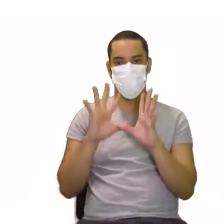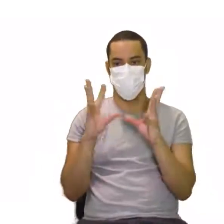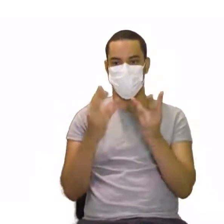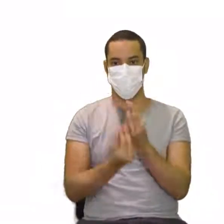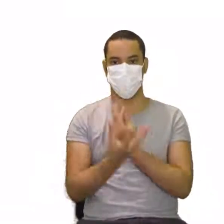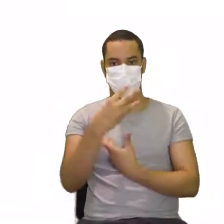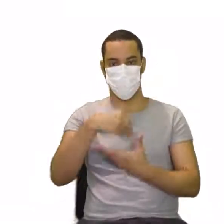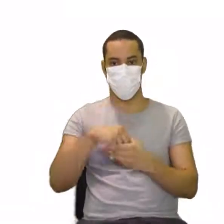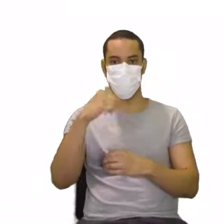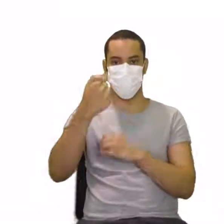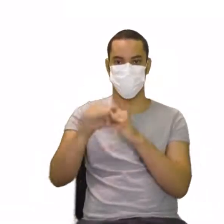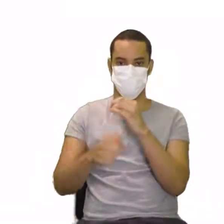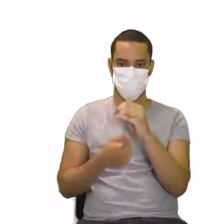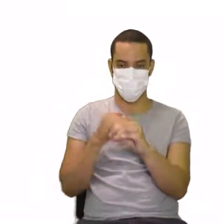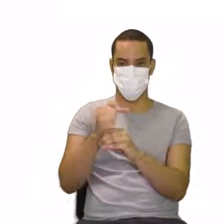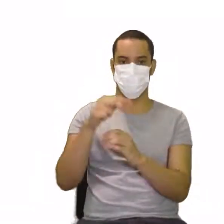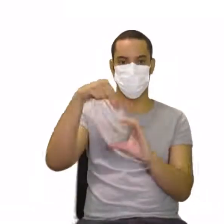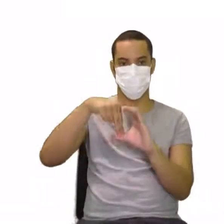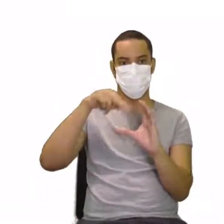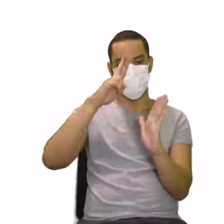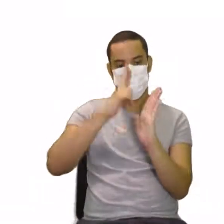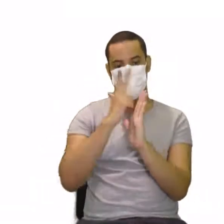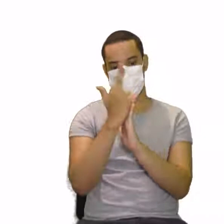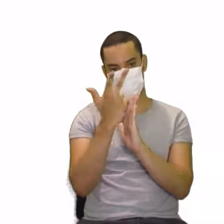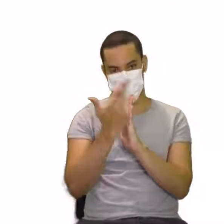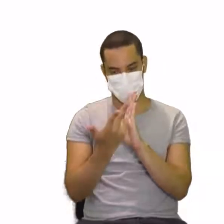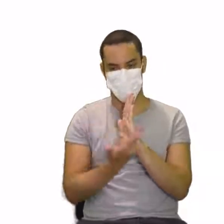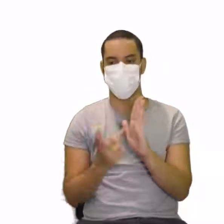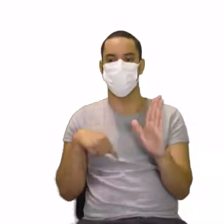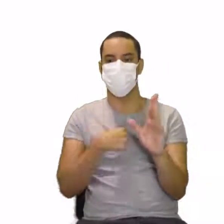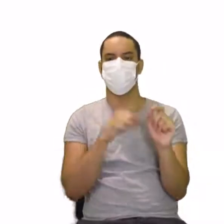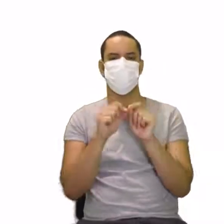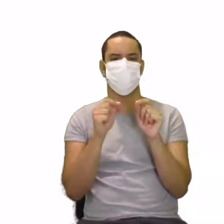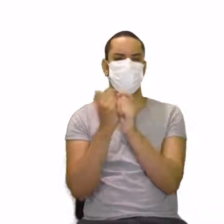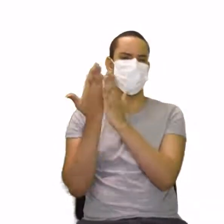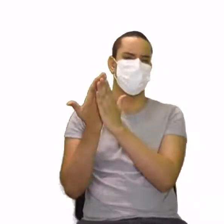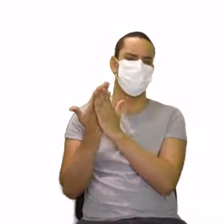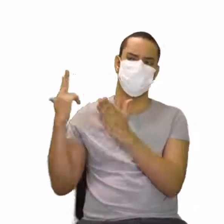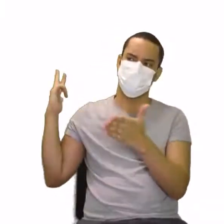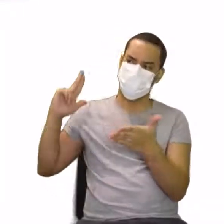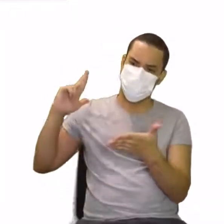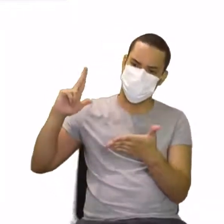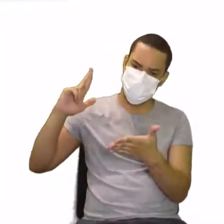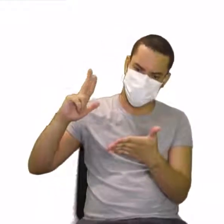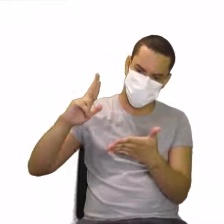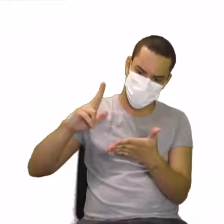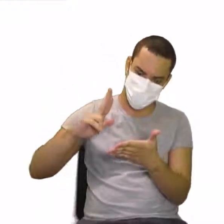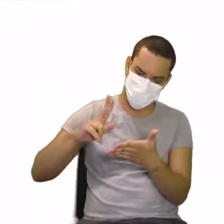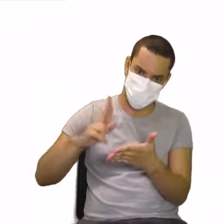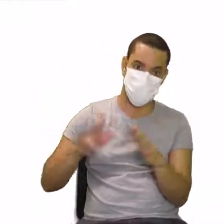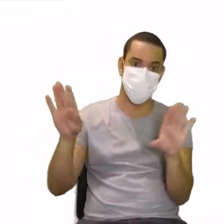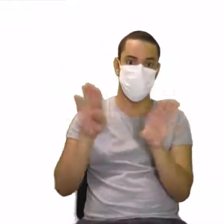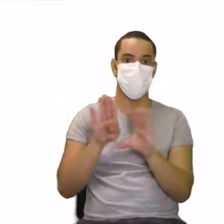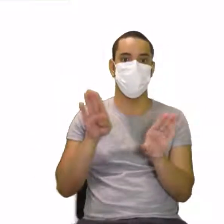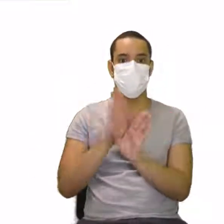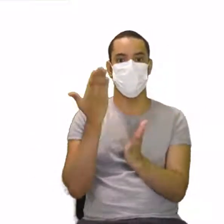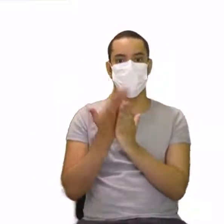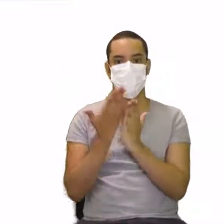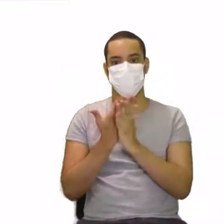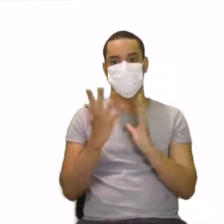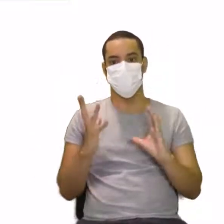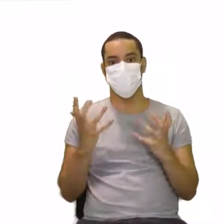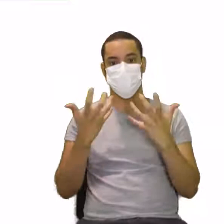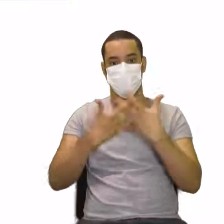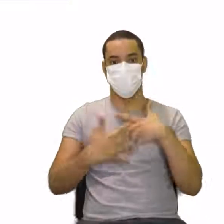e interações dos núcleos atômicos. Fizemos várias aulas relacionadas à física nuclear. Estuda também os